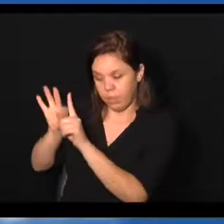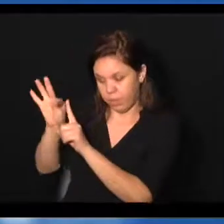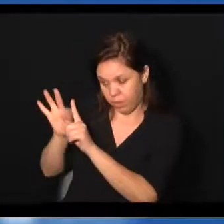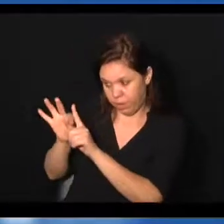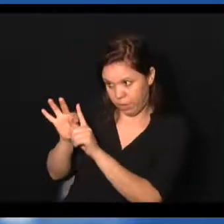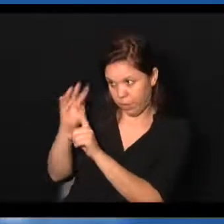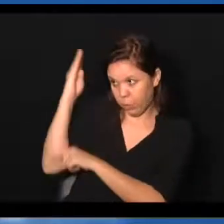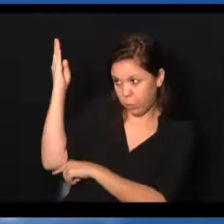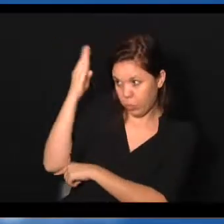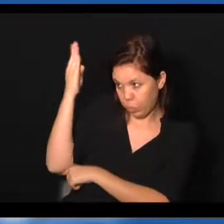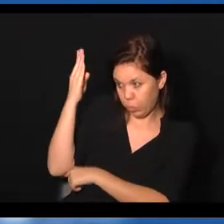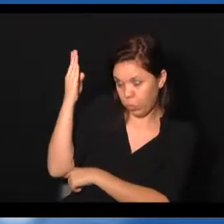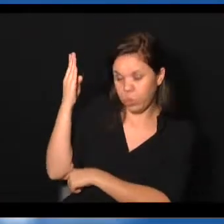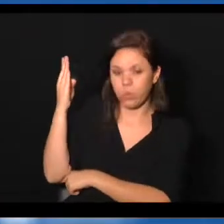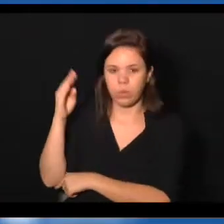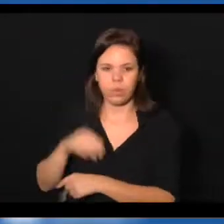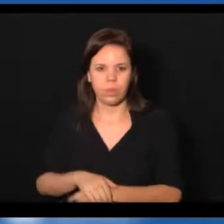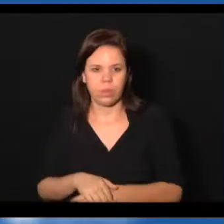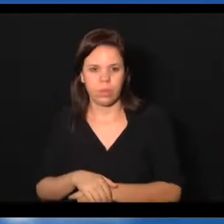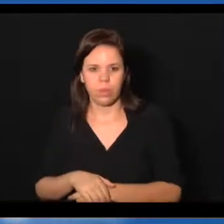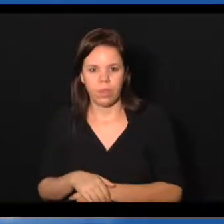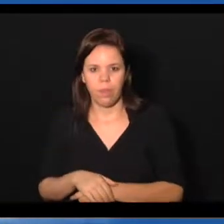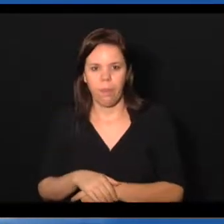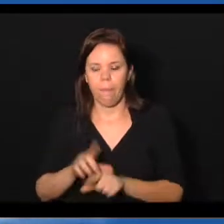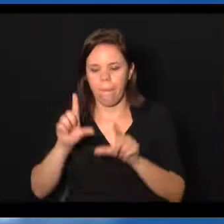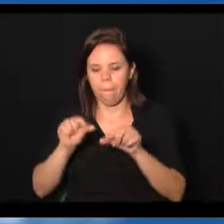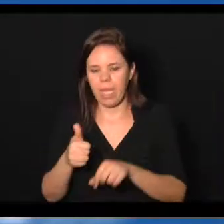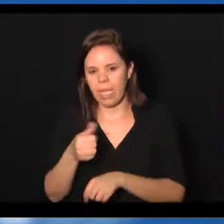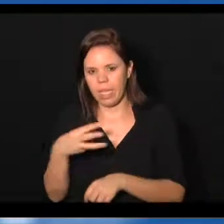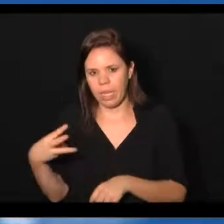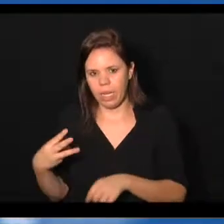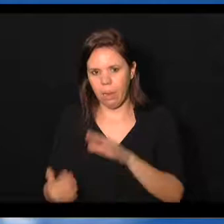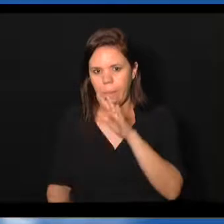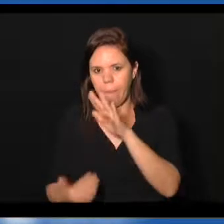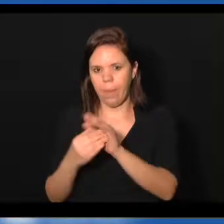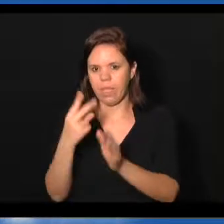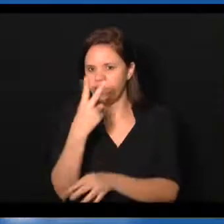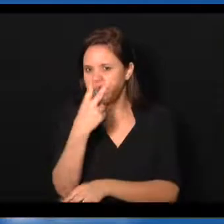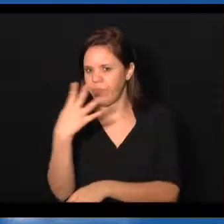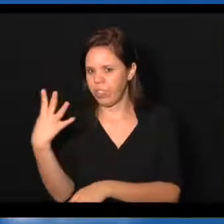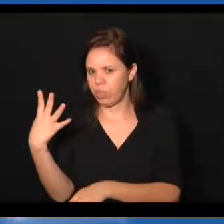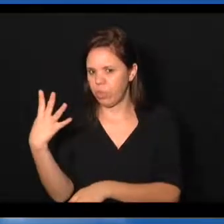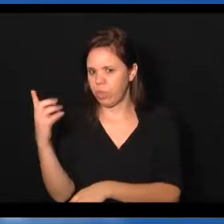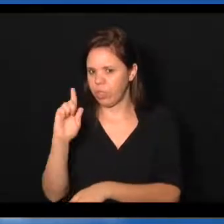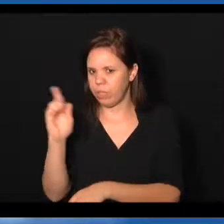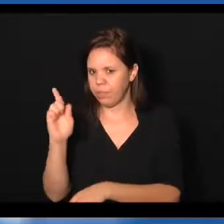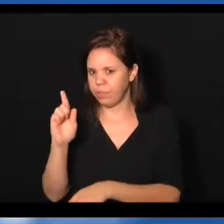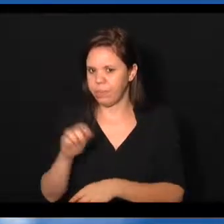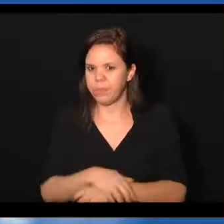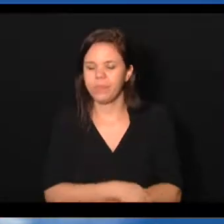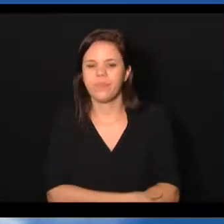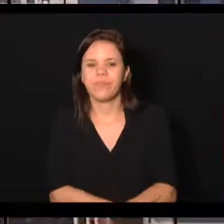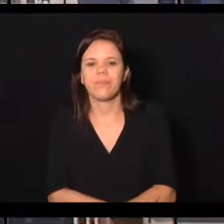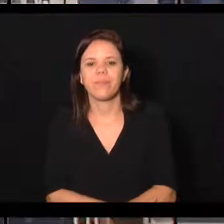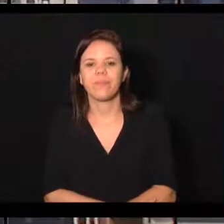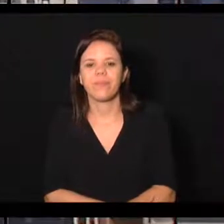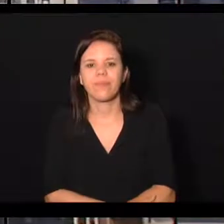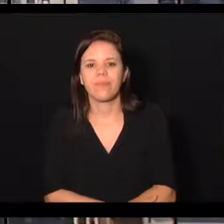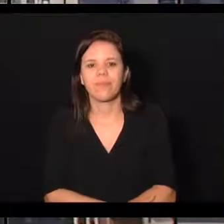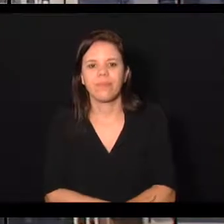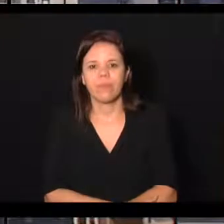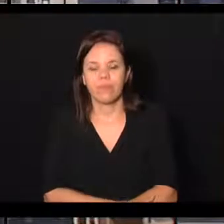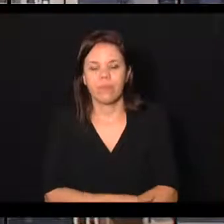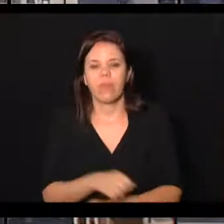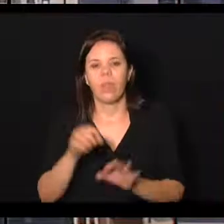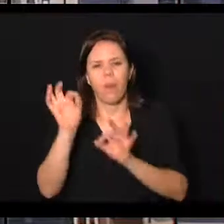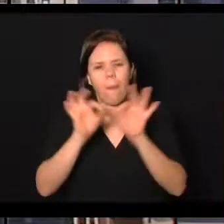continua amena, já está aí na sua tela, mínima de 13 e máxima não passa dos 24 graus. O